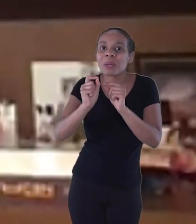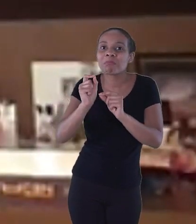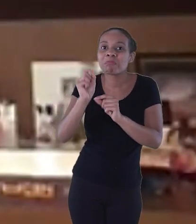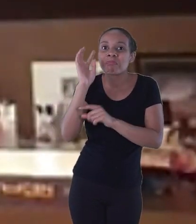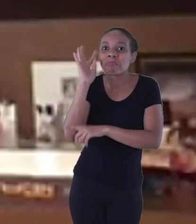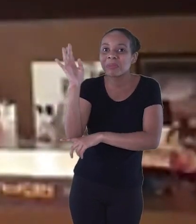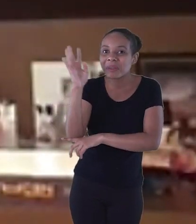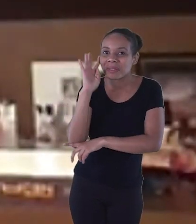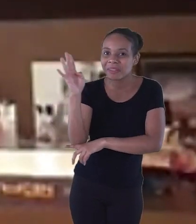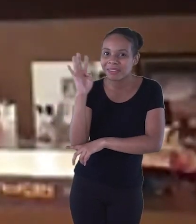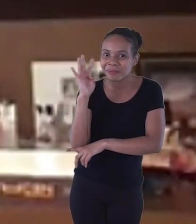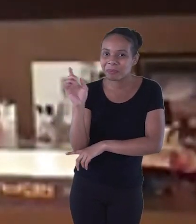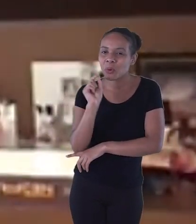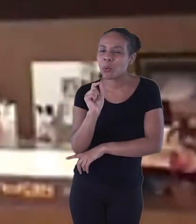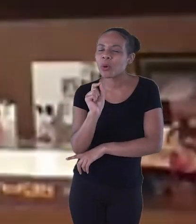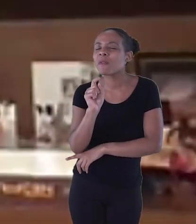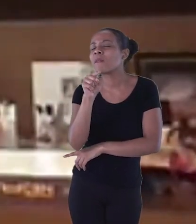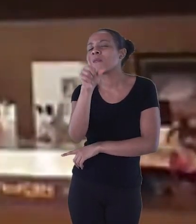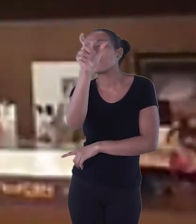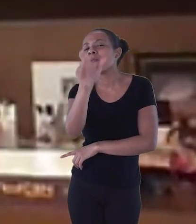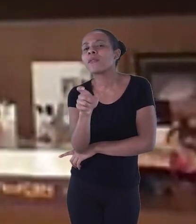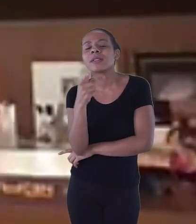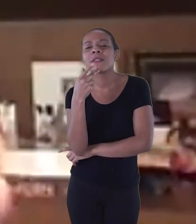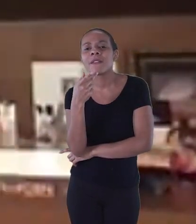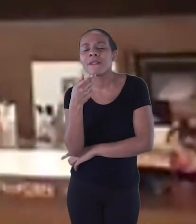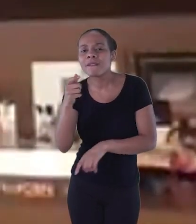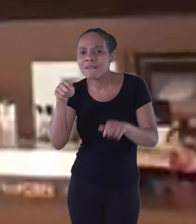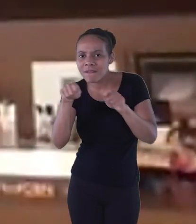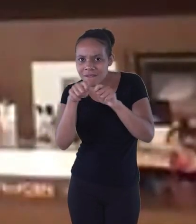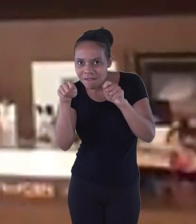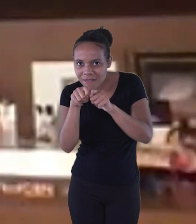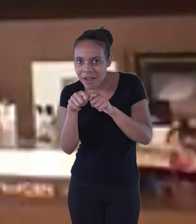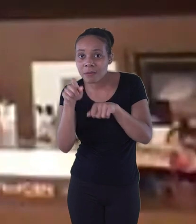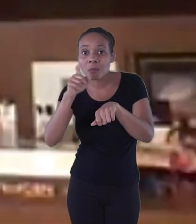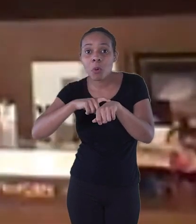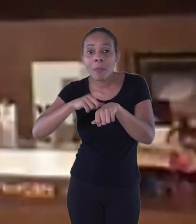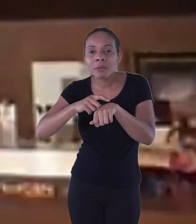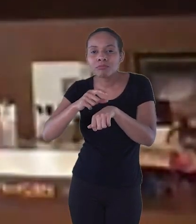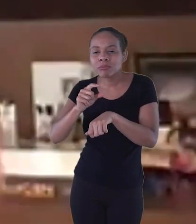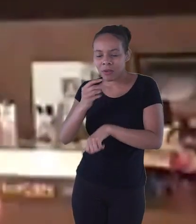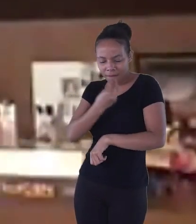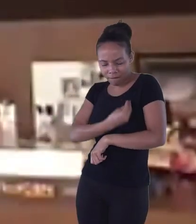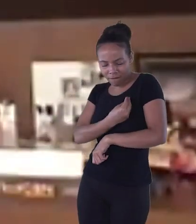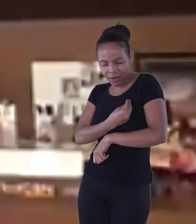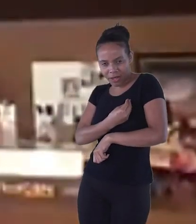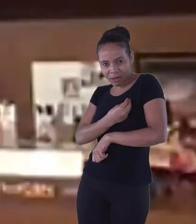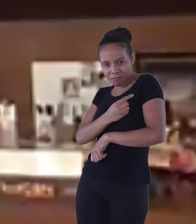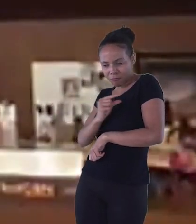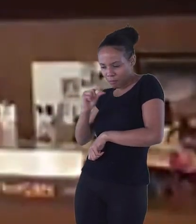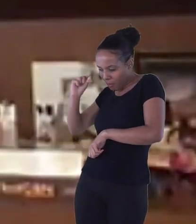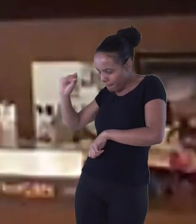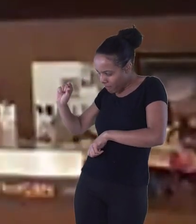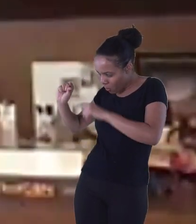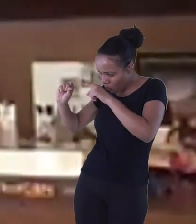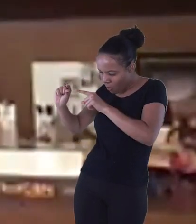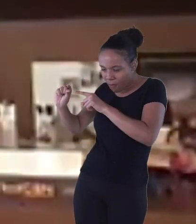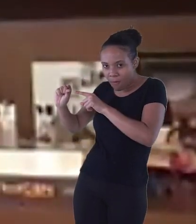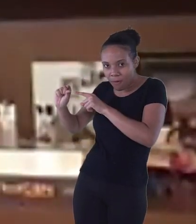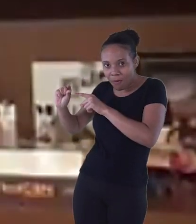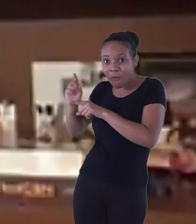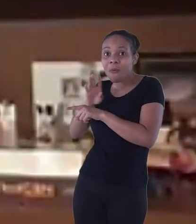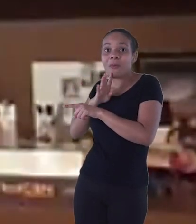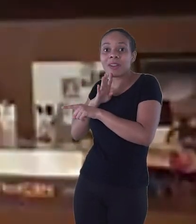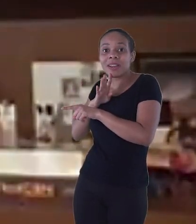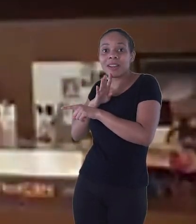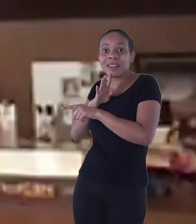você faz quando você conhece um pedaço daquela vida, mas aquele pedaço daquela vida vale muito a